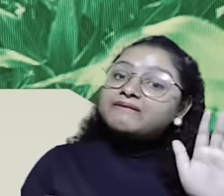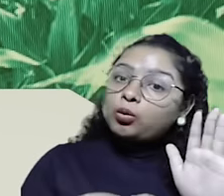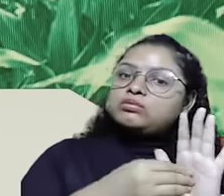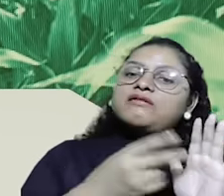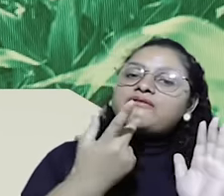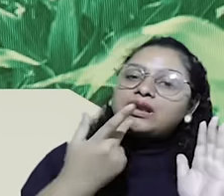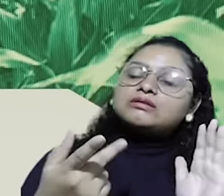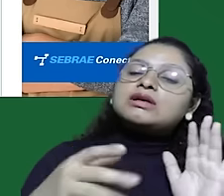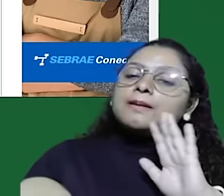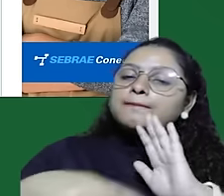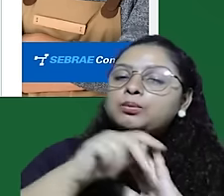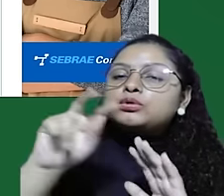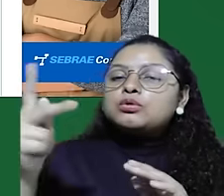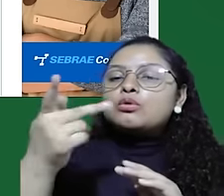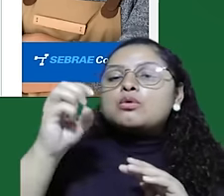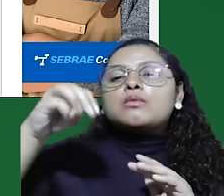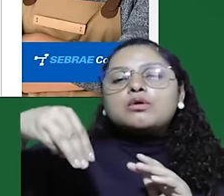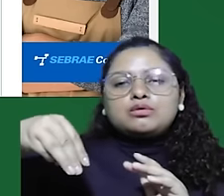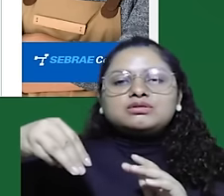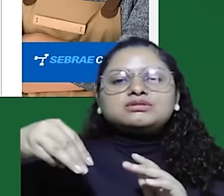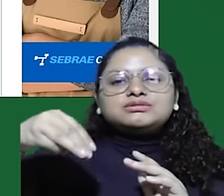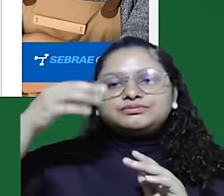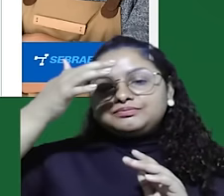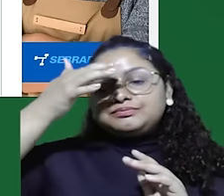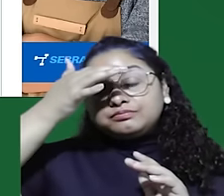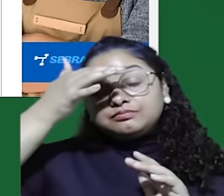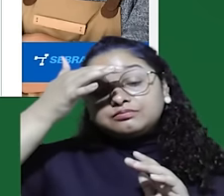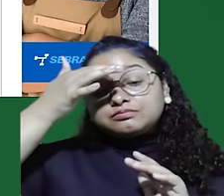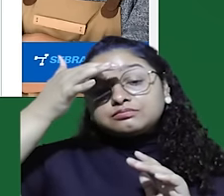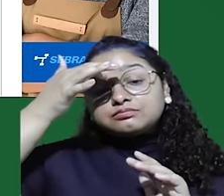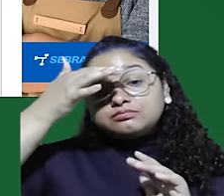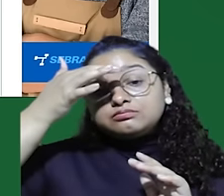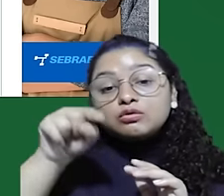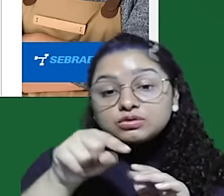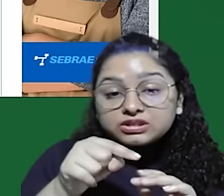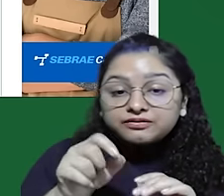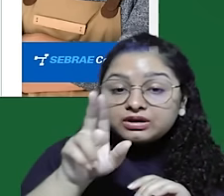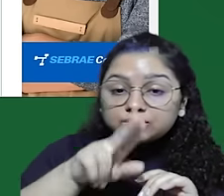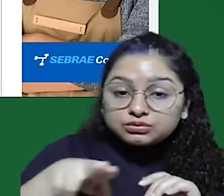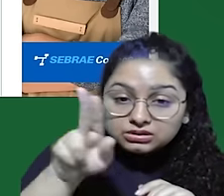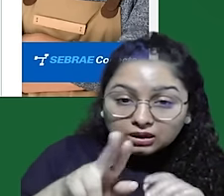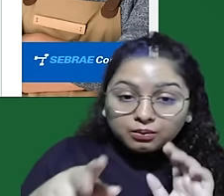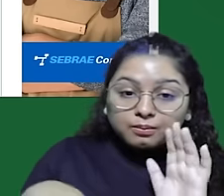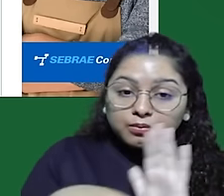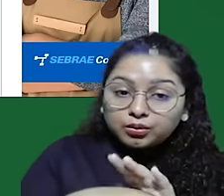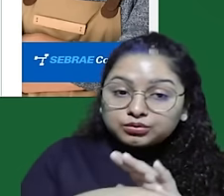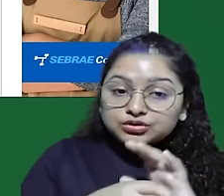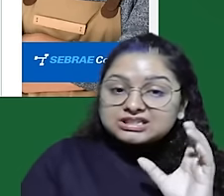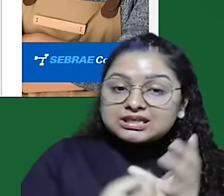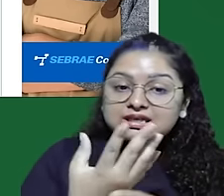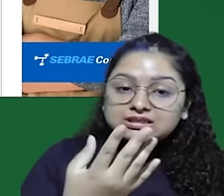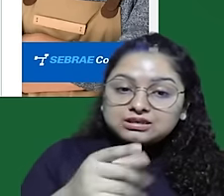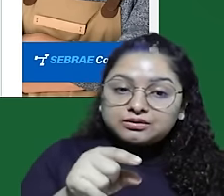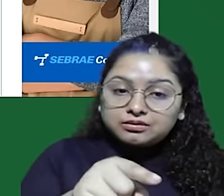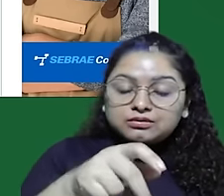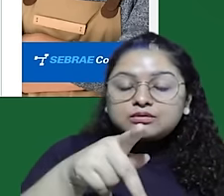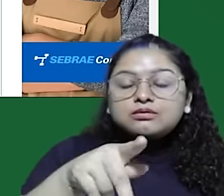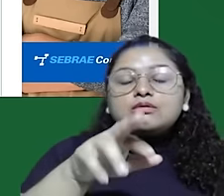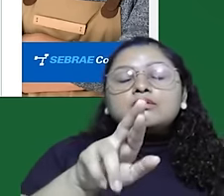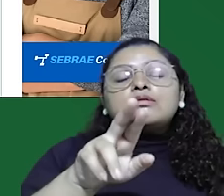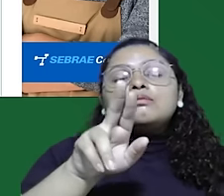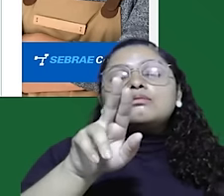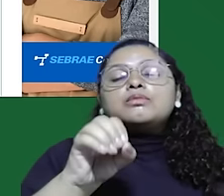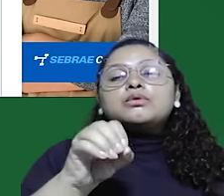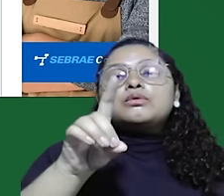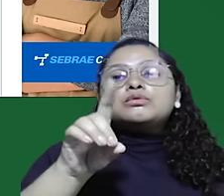com isso tá o emissor que você vai usar é o versão de produção tá produtor rural seleciona essa opção ele já